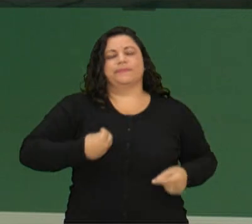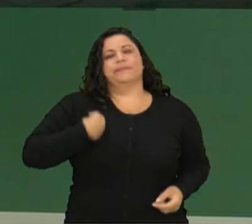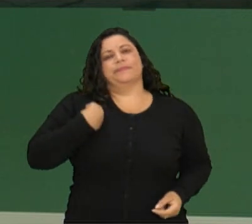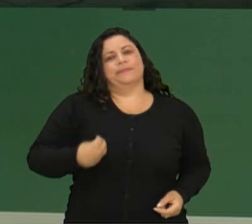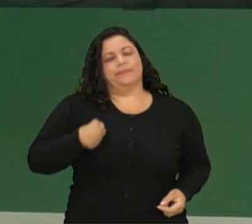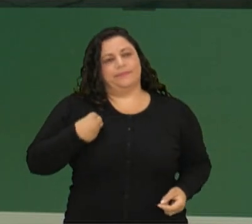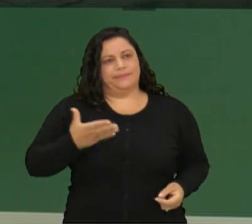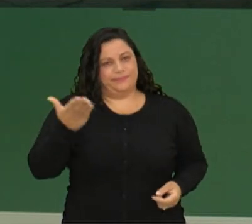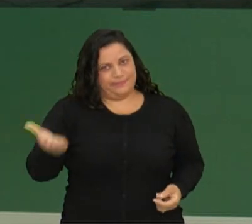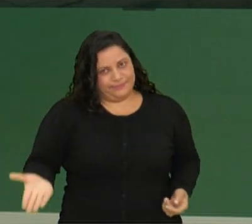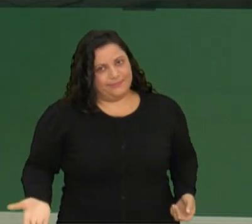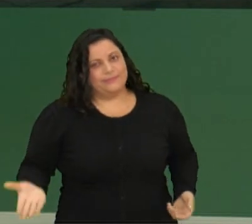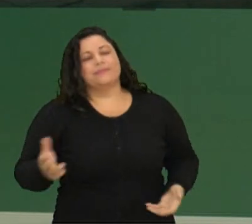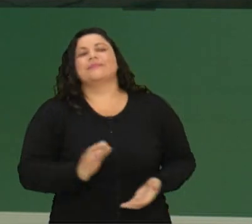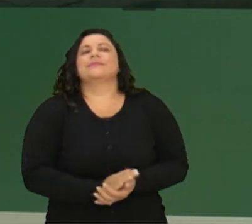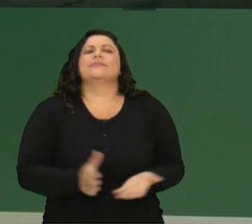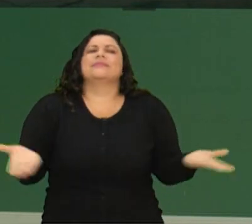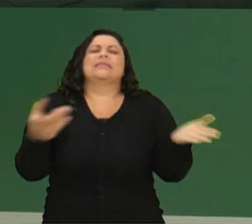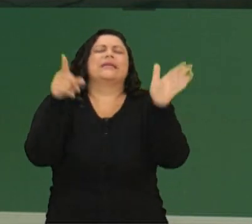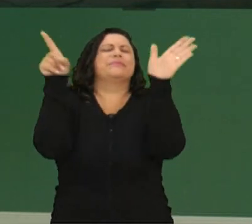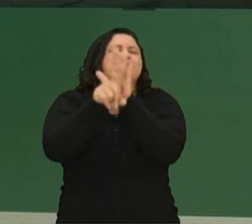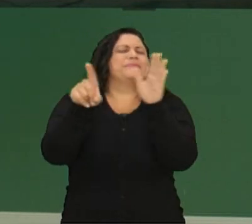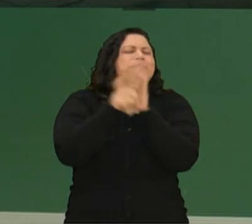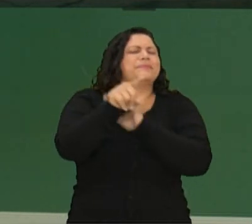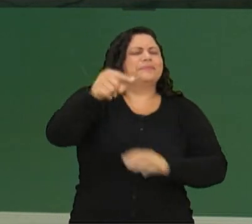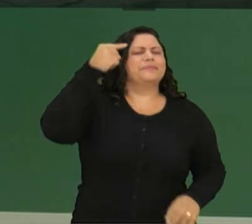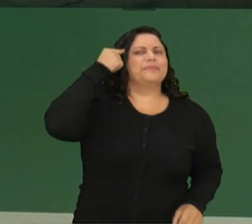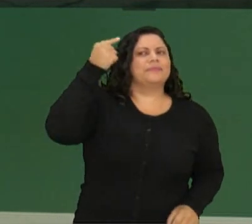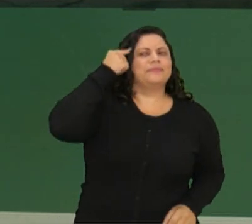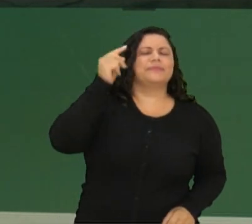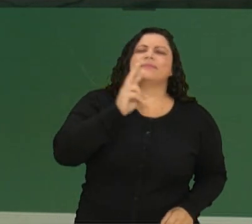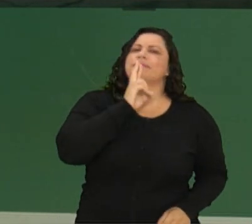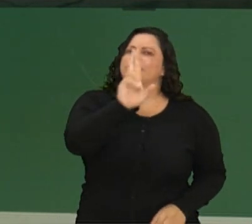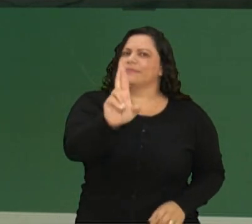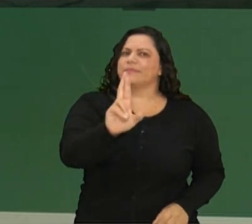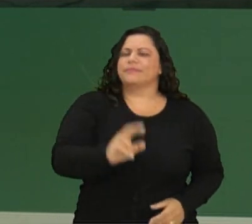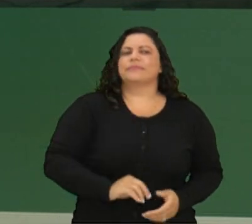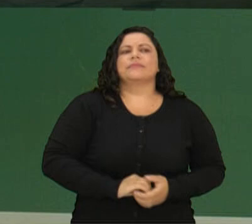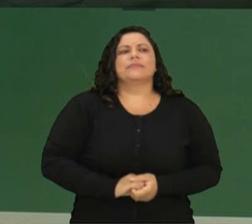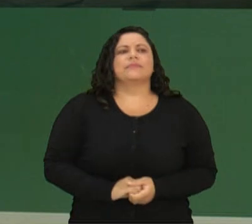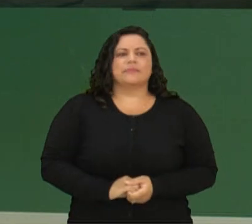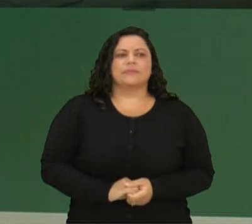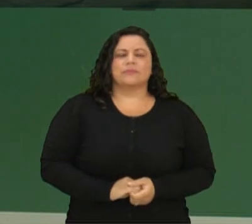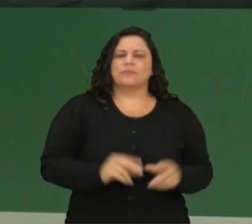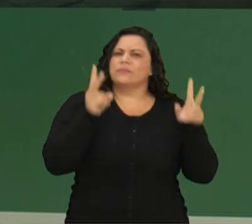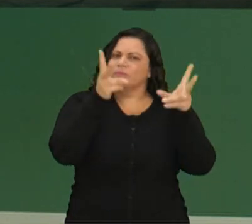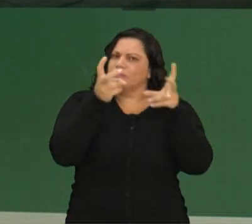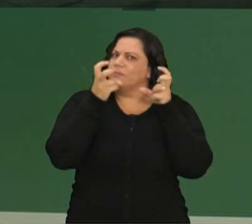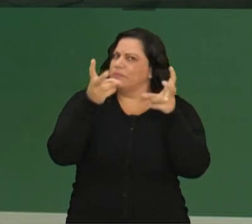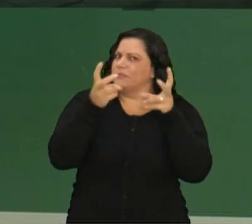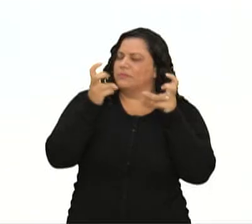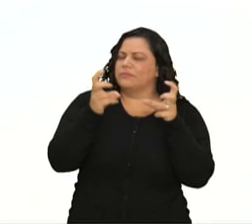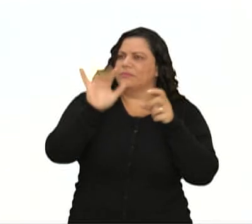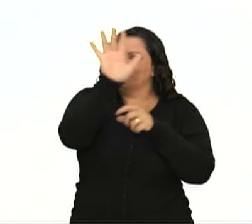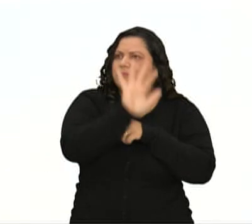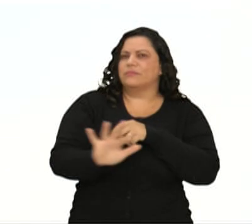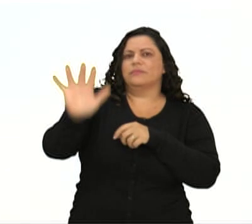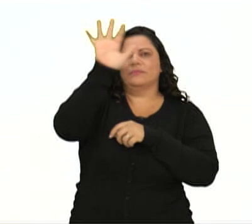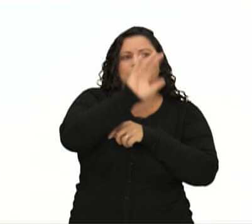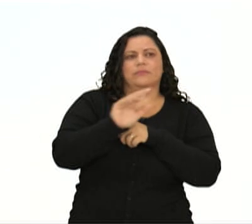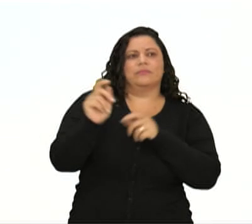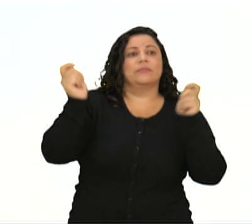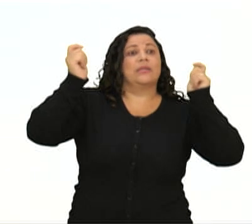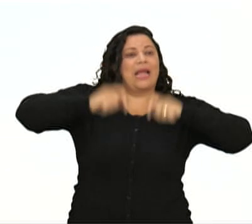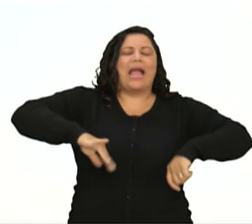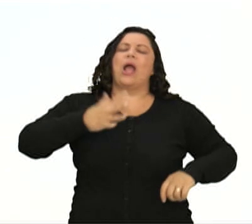Agora temos uma questão para você pensar e tentar resolver aí. Diz o seguinte, observe a imagem, eu trouxe um coração dessa